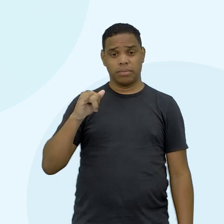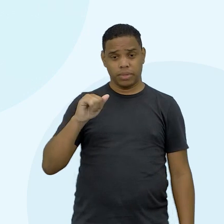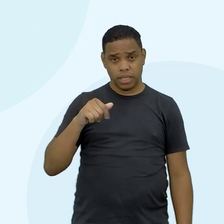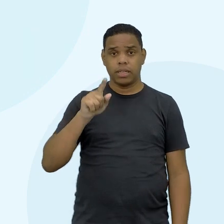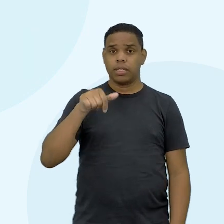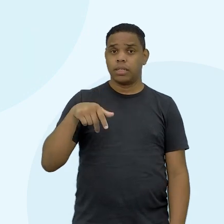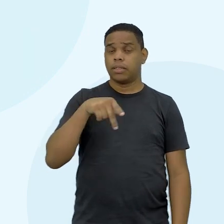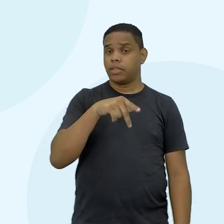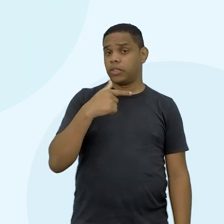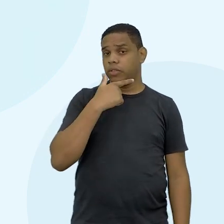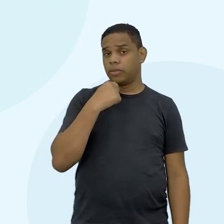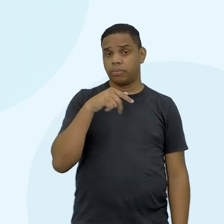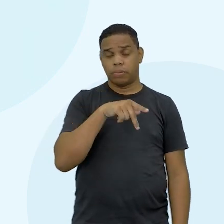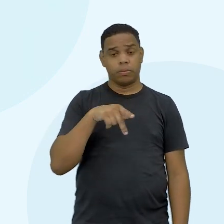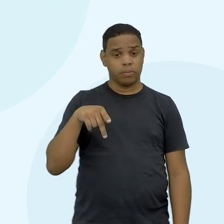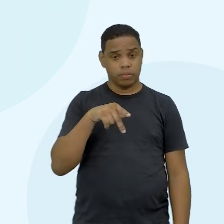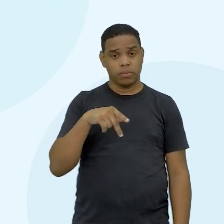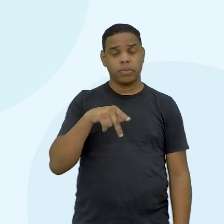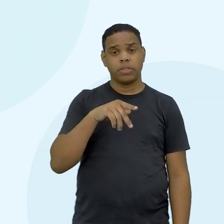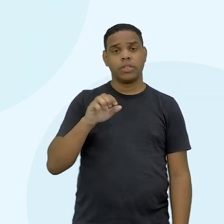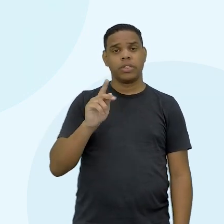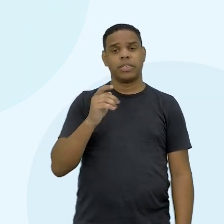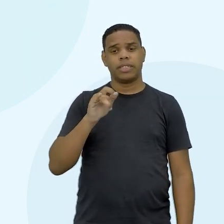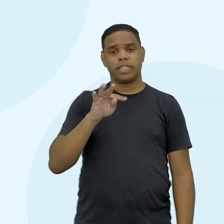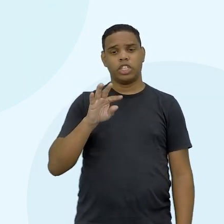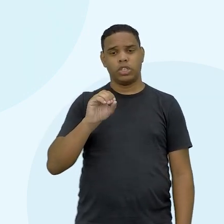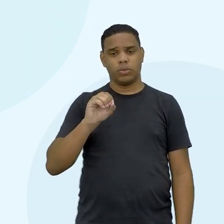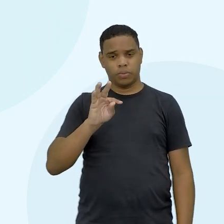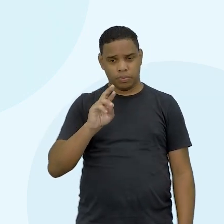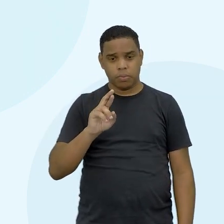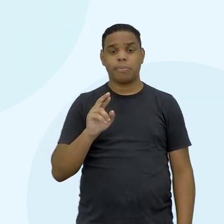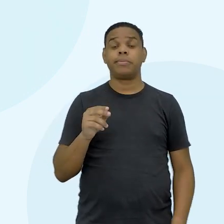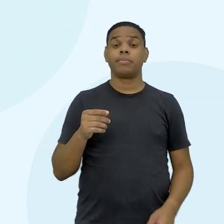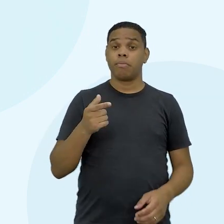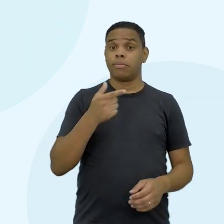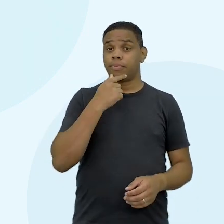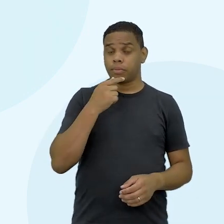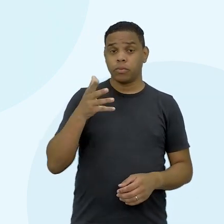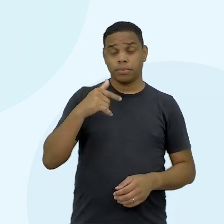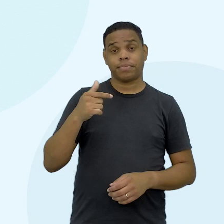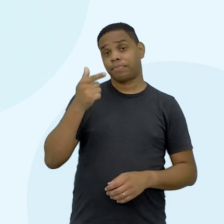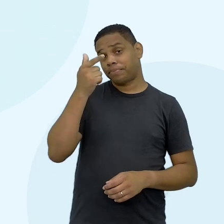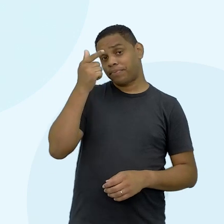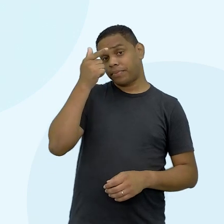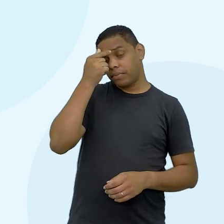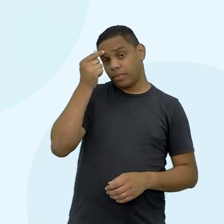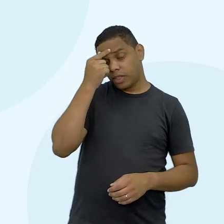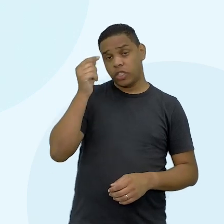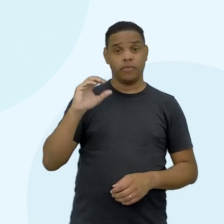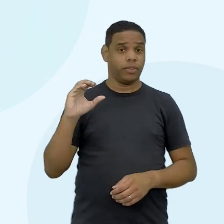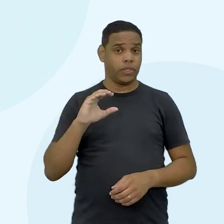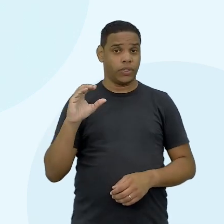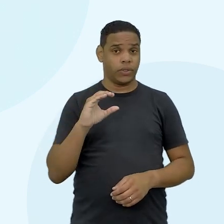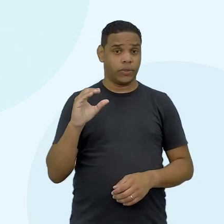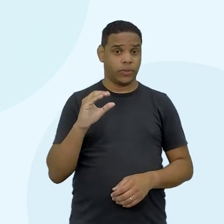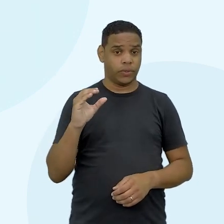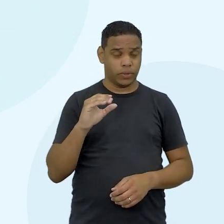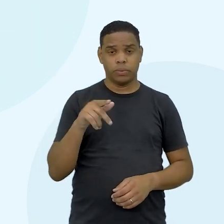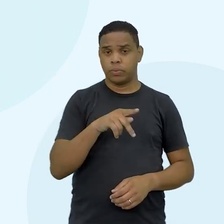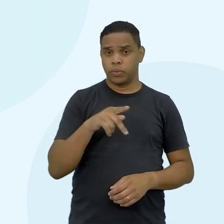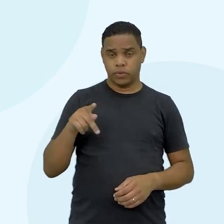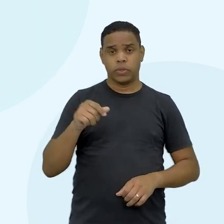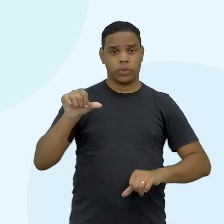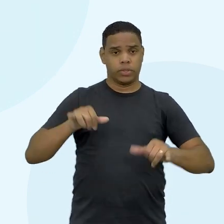um professor, né, foi o professor Héctor Aguilar Vitorino, ele que é da Faculdade de Ciências, né, ele é professor